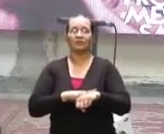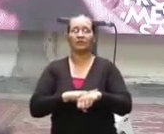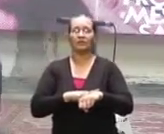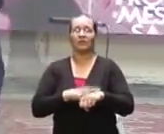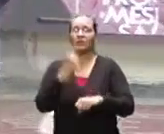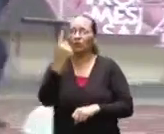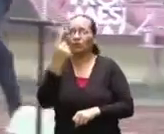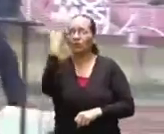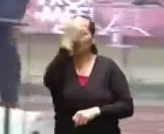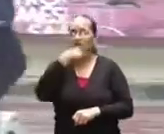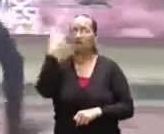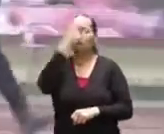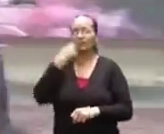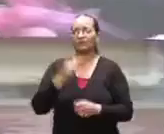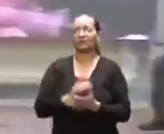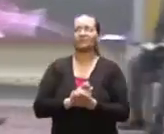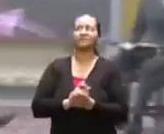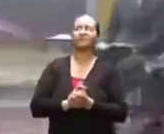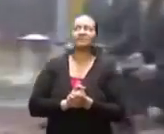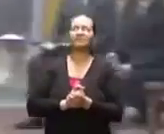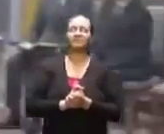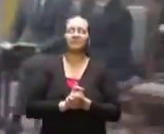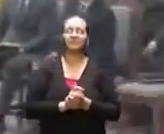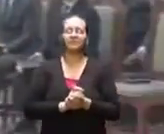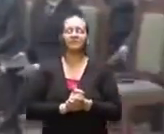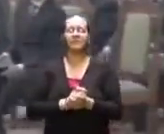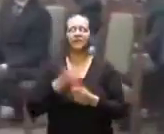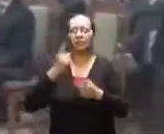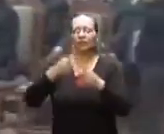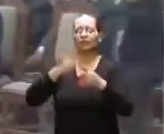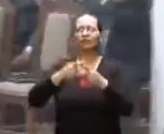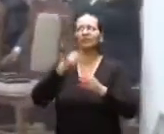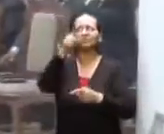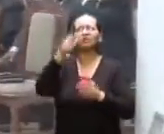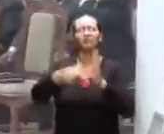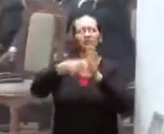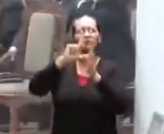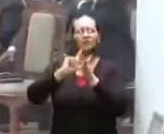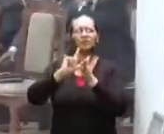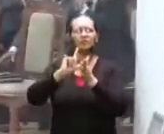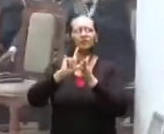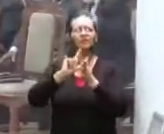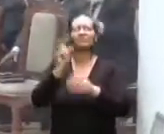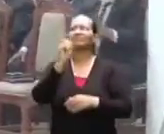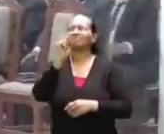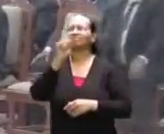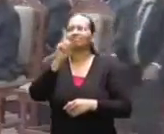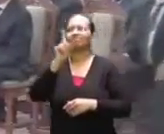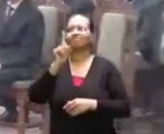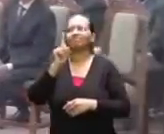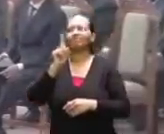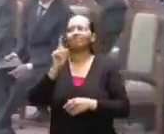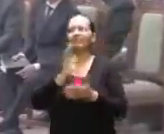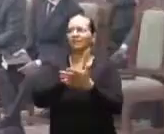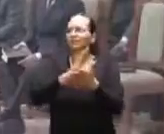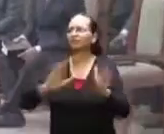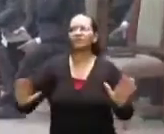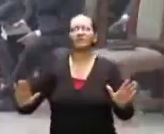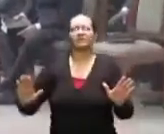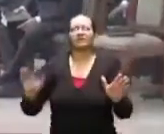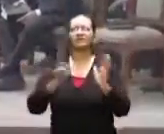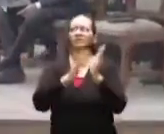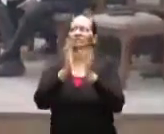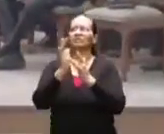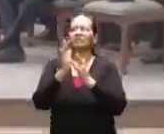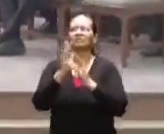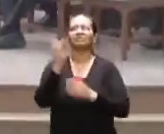Nós já gastamos muito tempo dentro de uma hora. Por que você quer voltar para trás? Meu Deus, por quê? Olha para seu irmão e fala, por